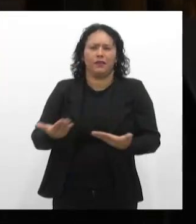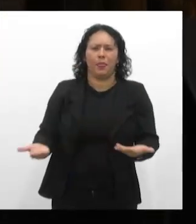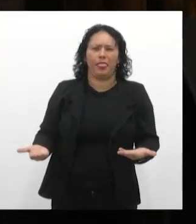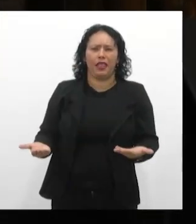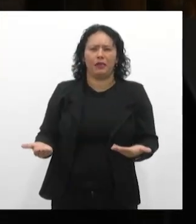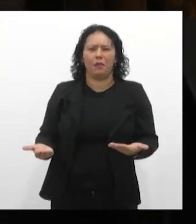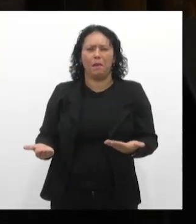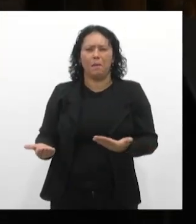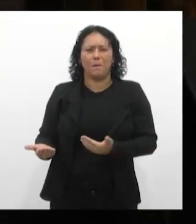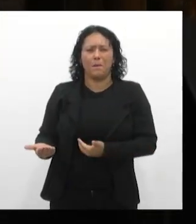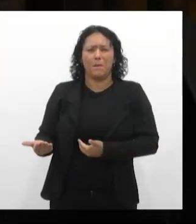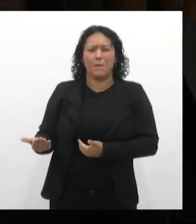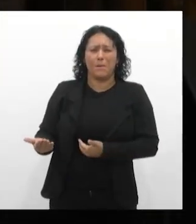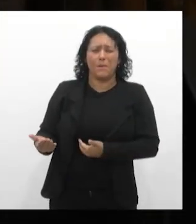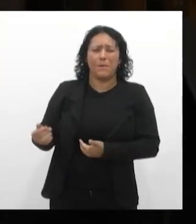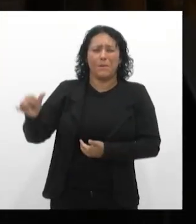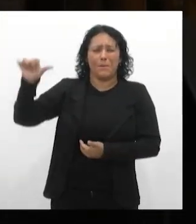feio